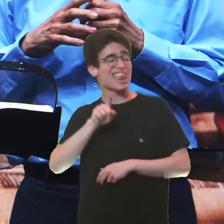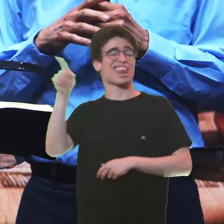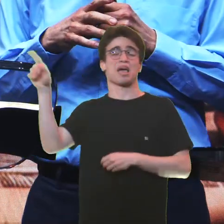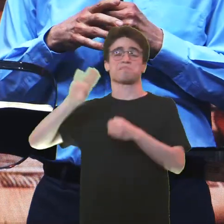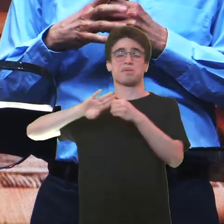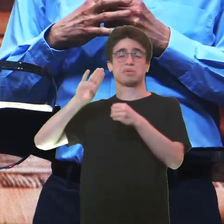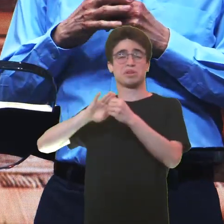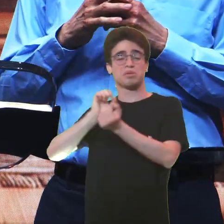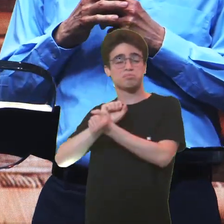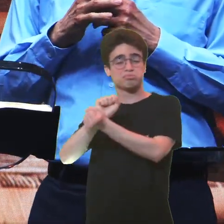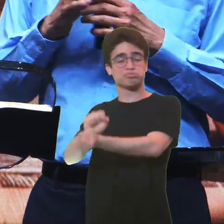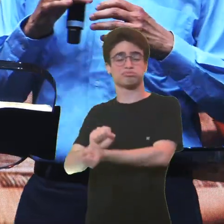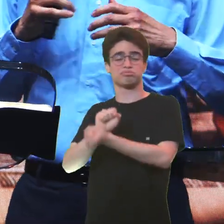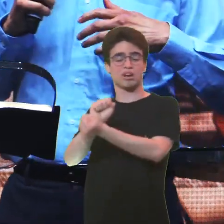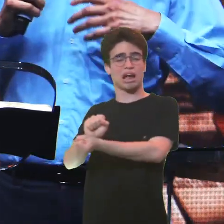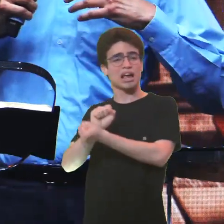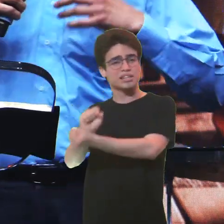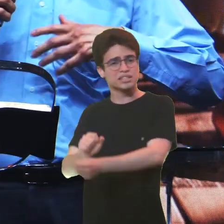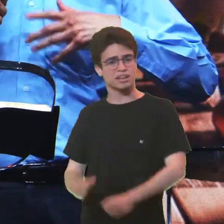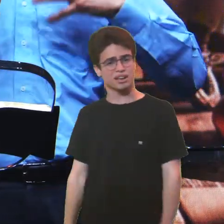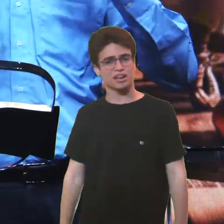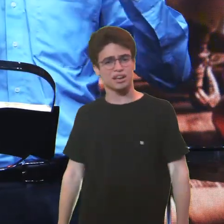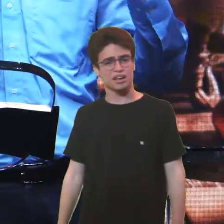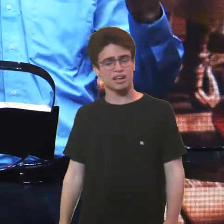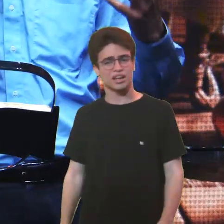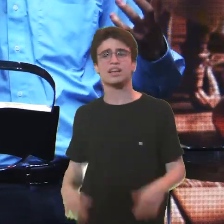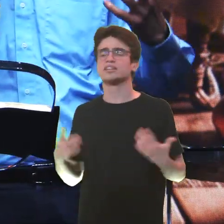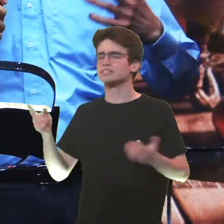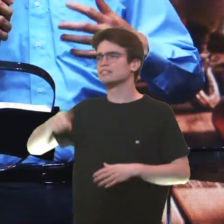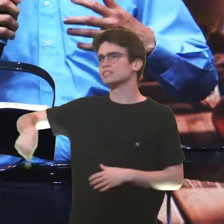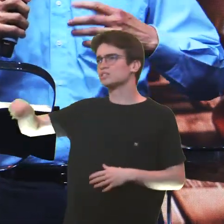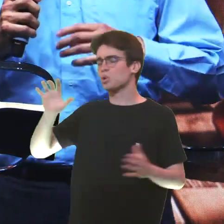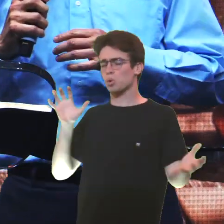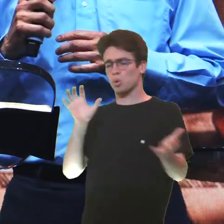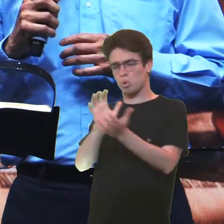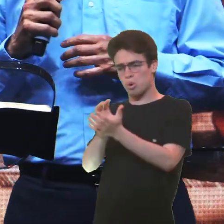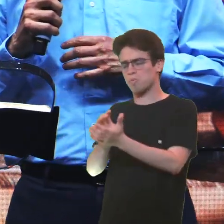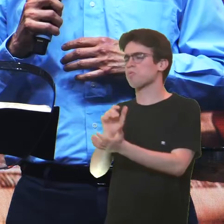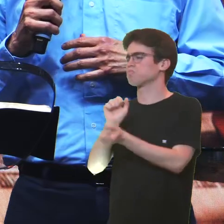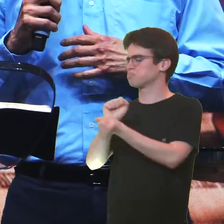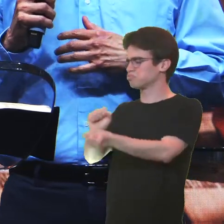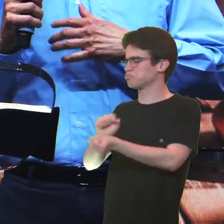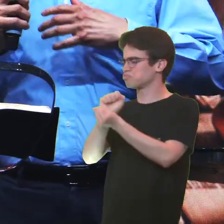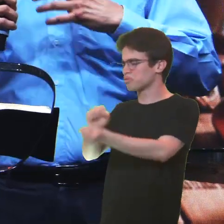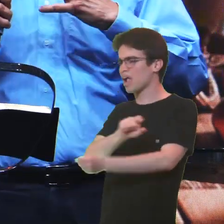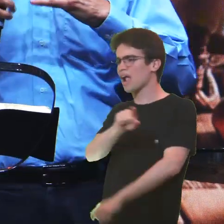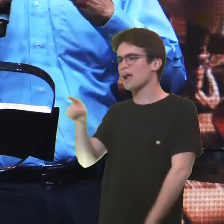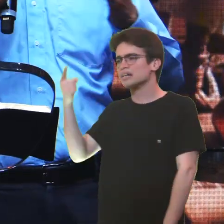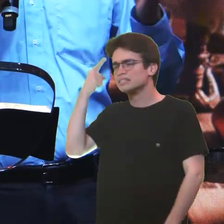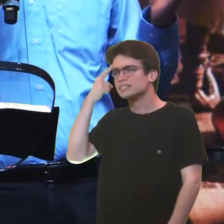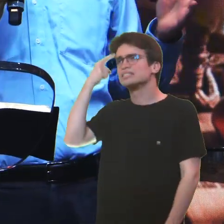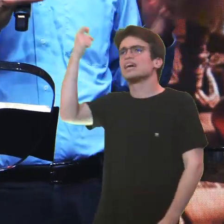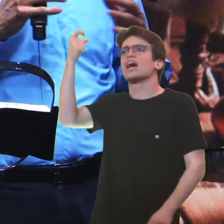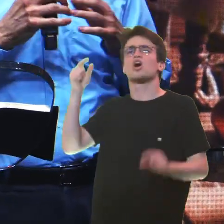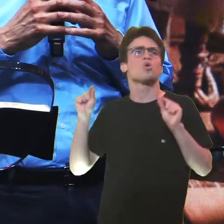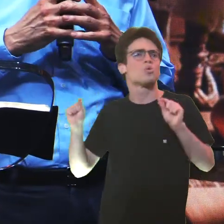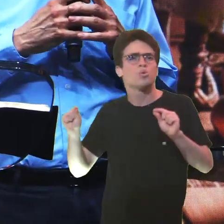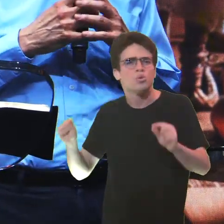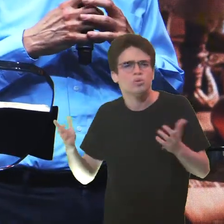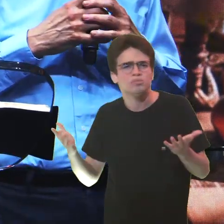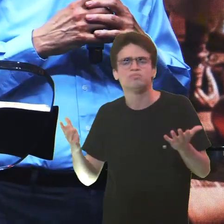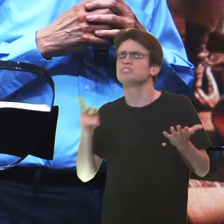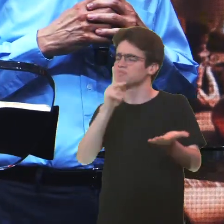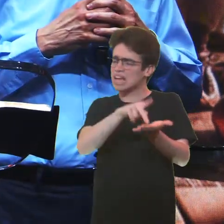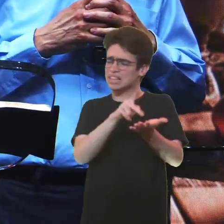prisioneira na Babilônia. Estos cautivos tenían la idea Esses cativos tinham a ideia que la cautividad sería muy corta. de que